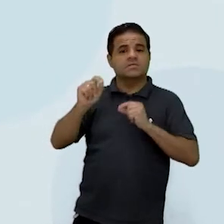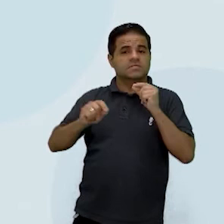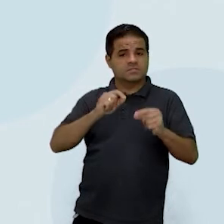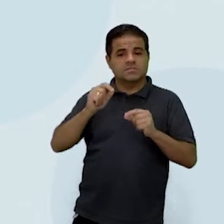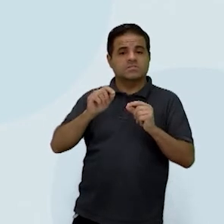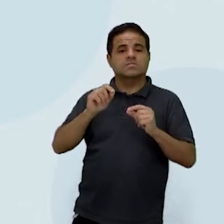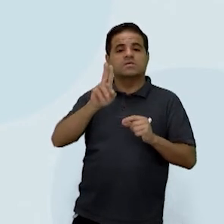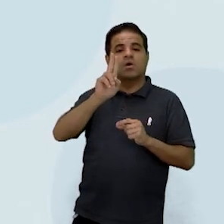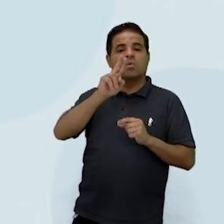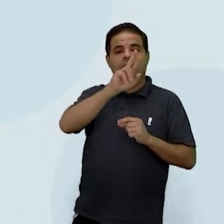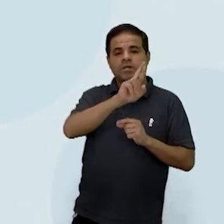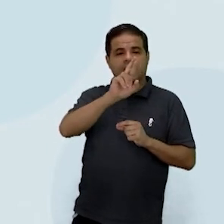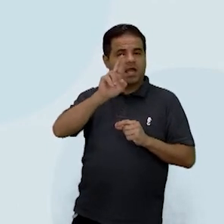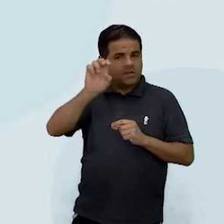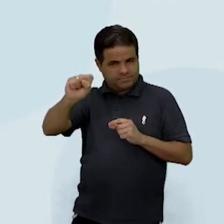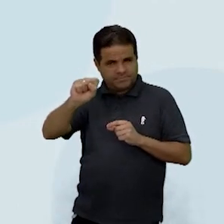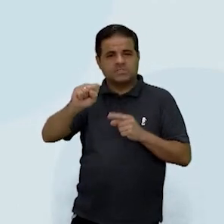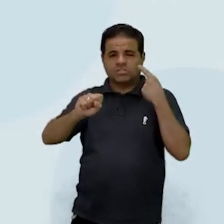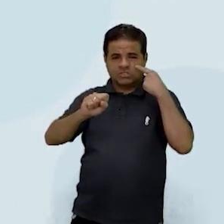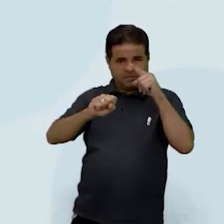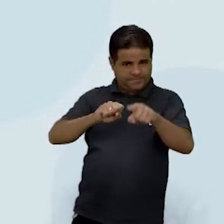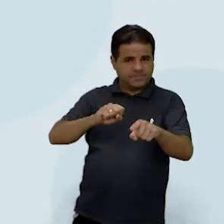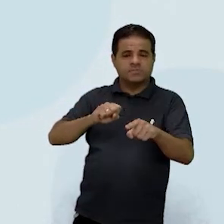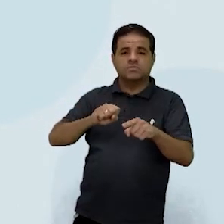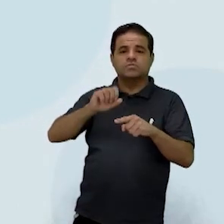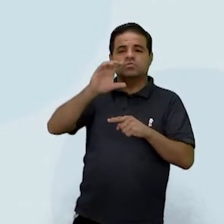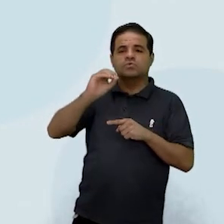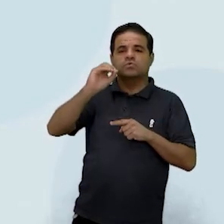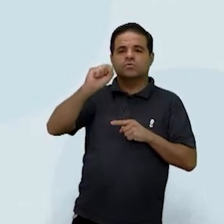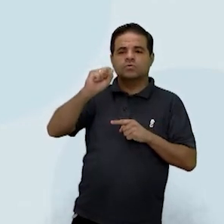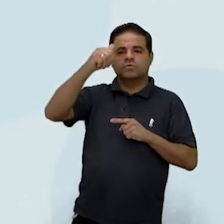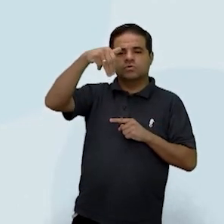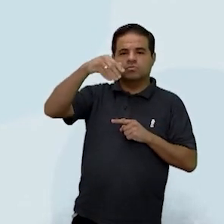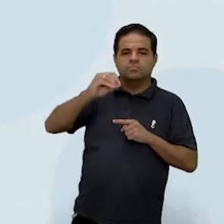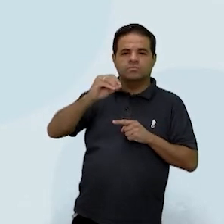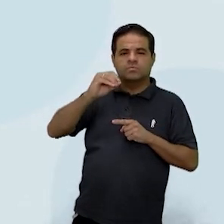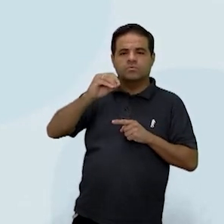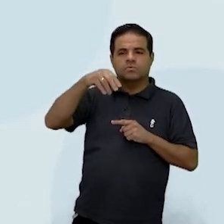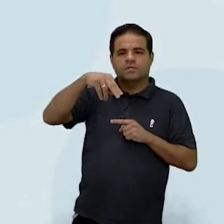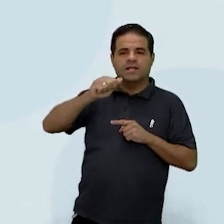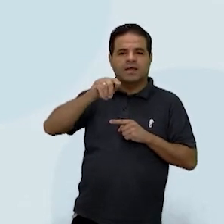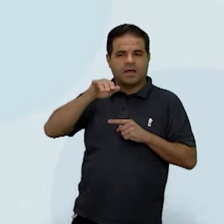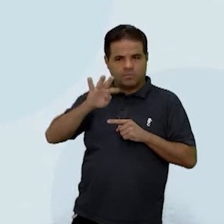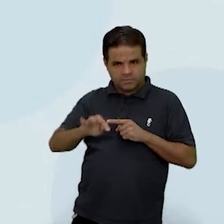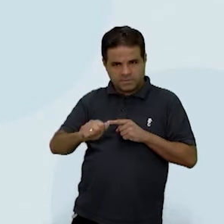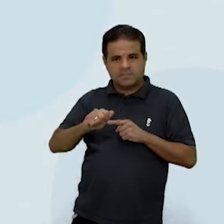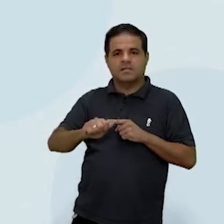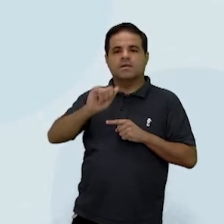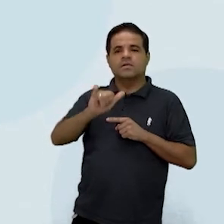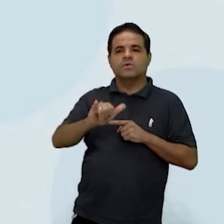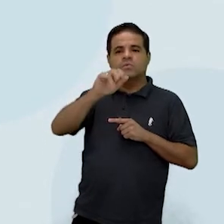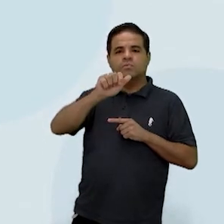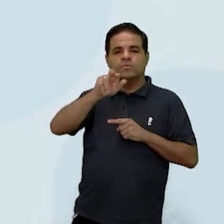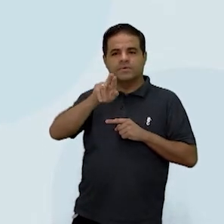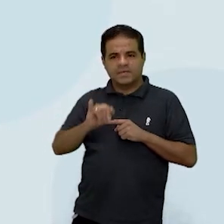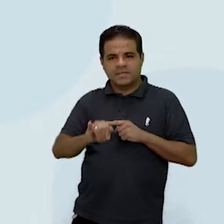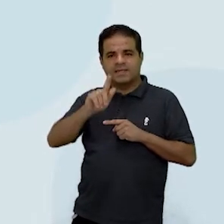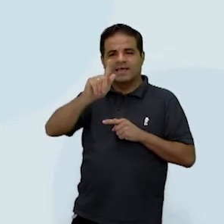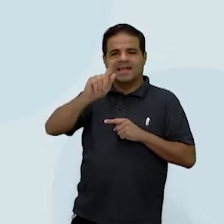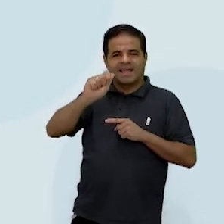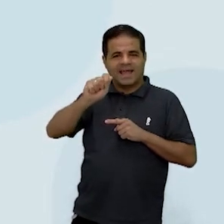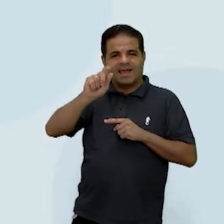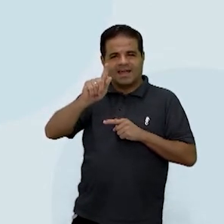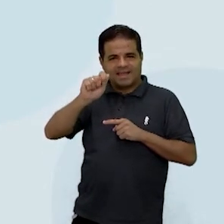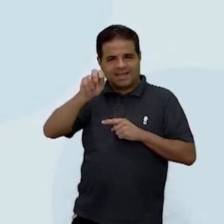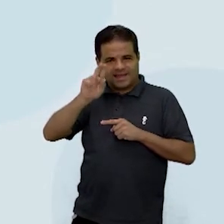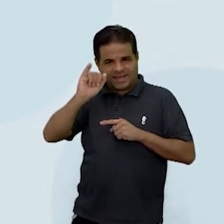União Soviética, tá? Então, a gente vê aí o cosmonauta Yuri Gagarin, tá? Lá na União Soviética, até hoje na Rússia